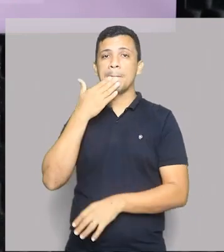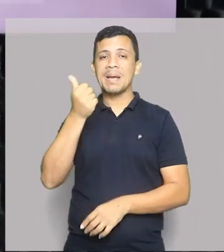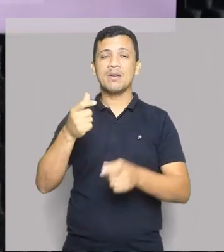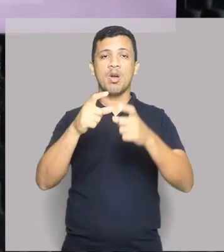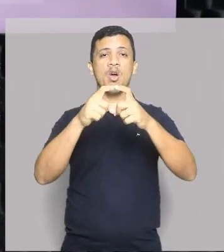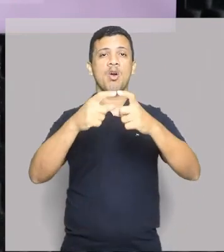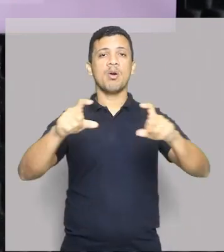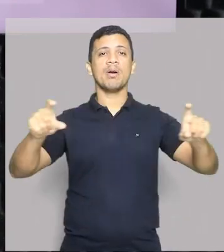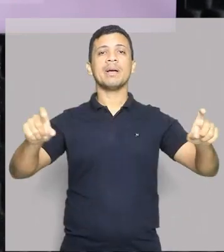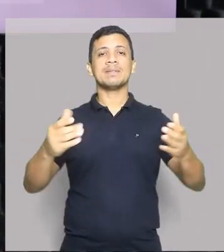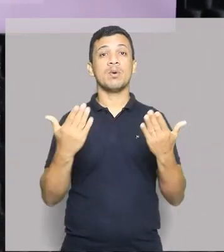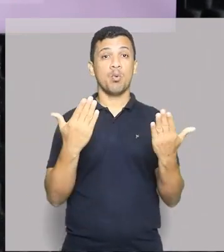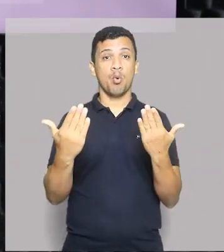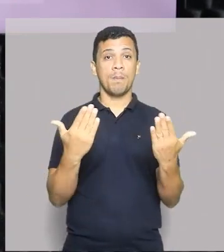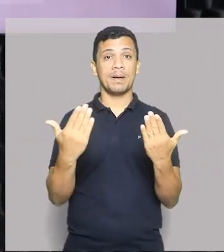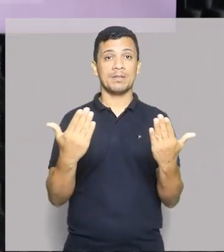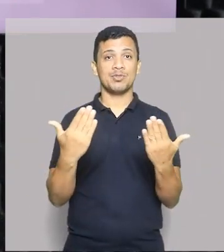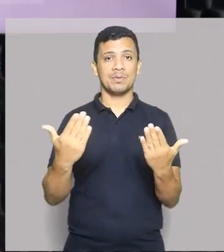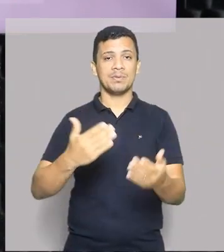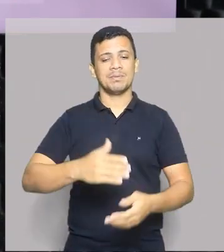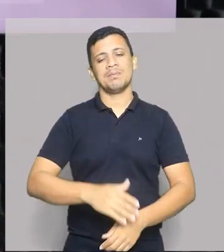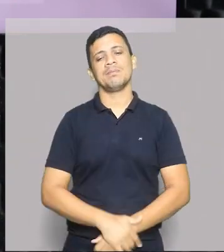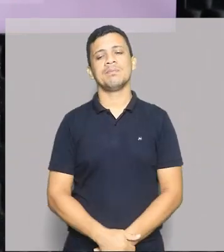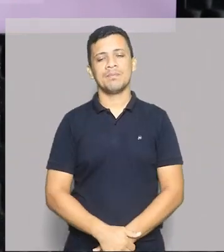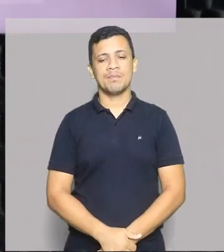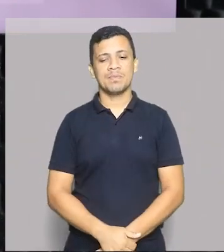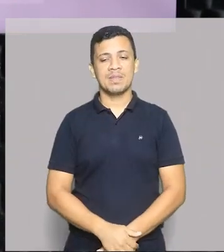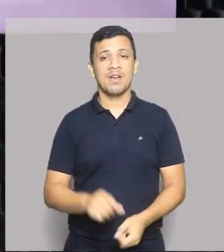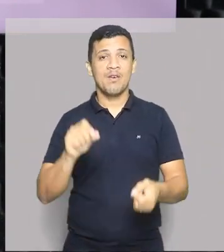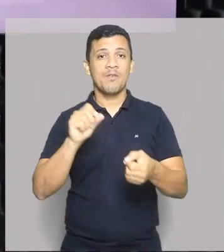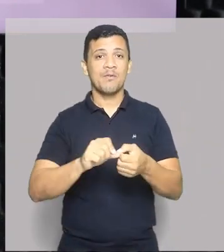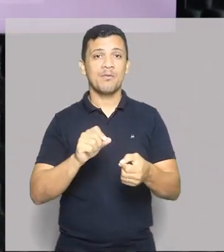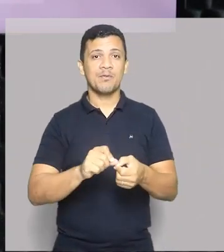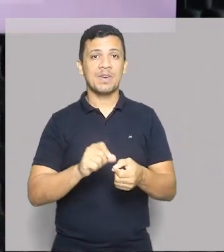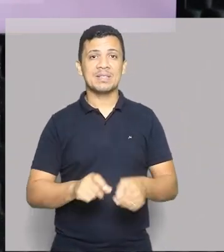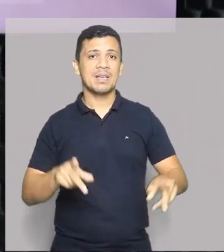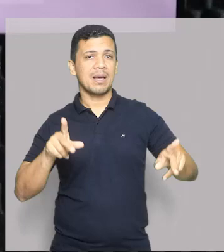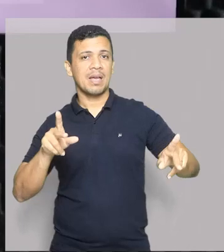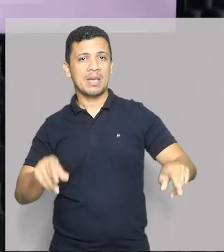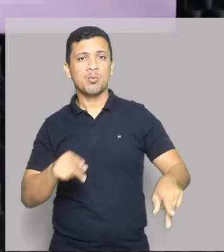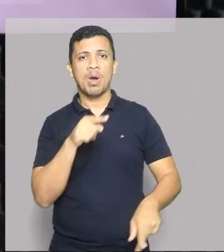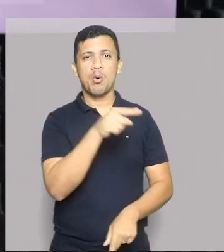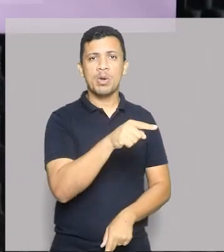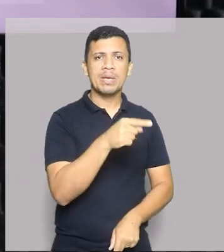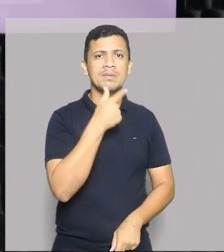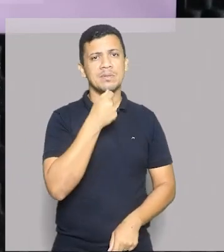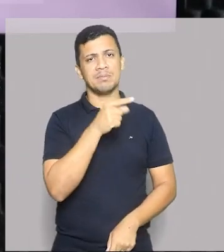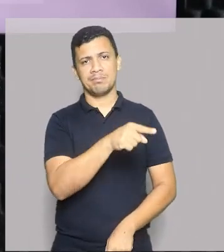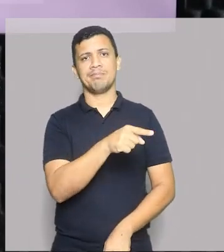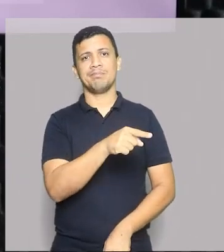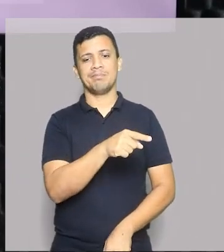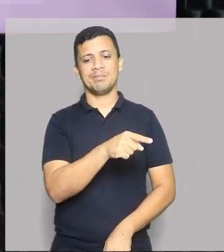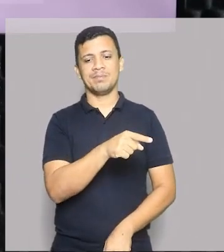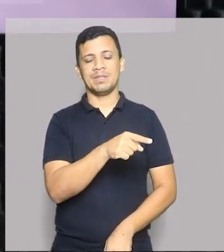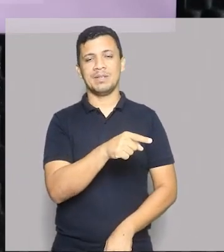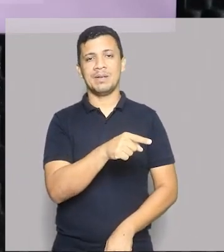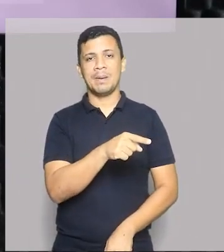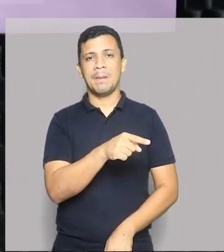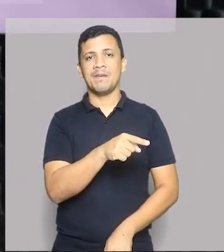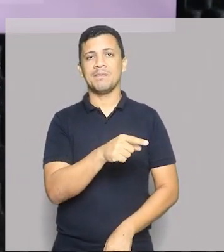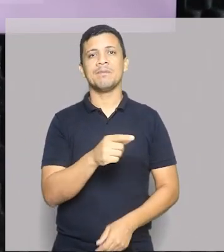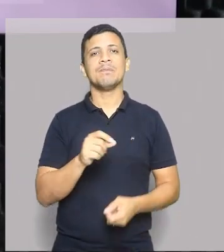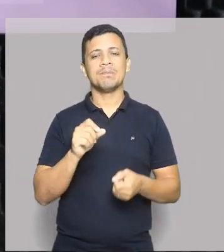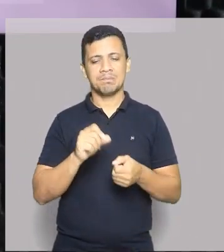oração comparativa, tá bom? Faça como ele faz, olha o verbo implícito, né?